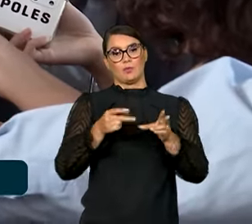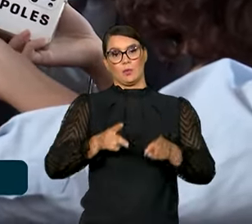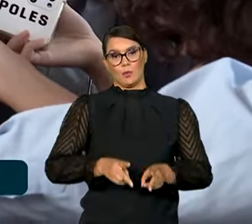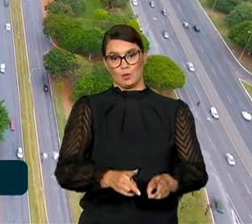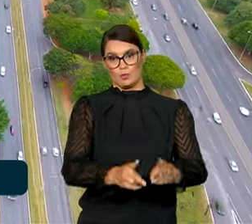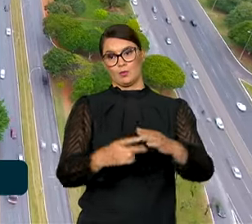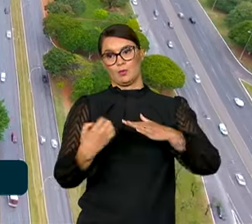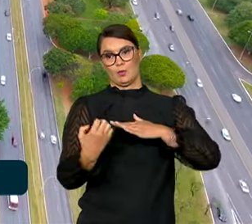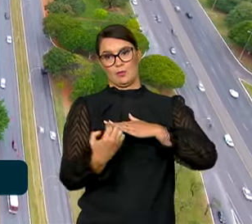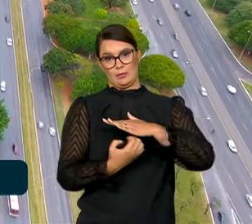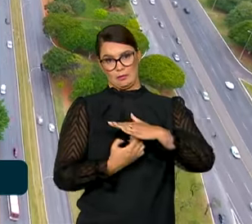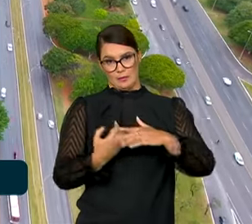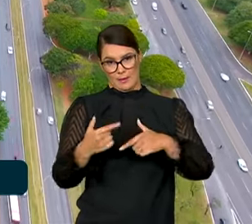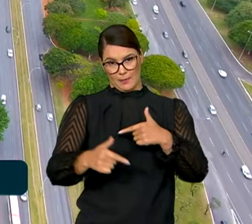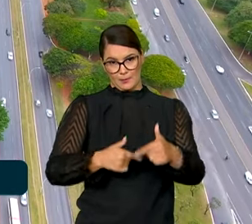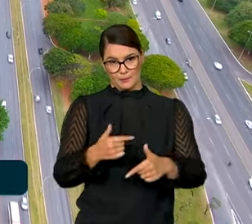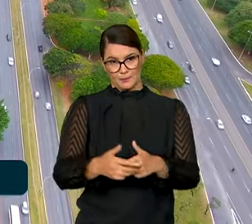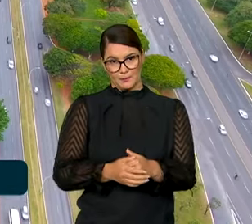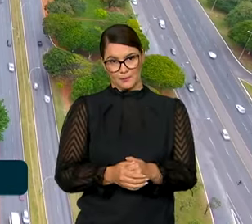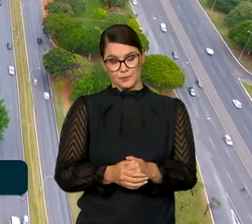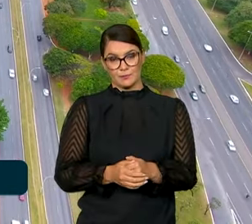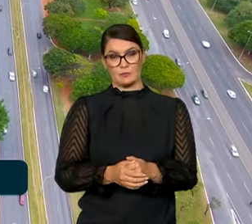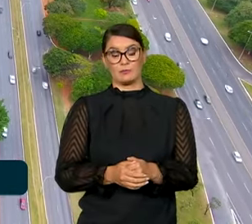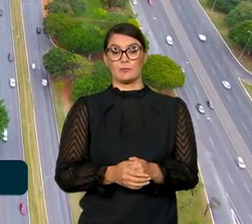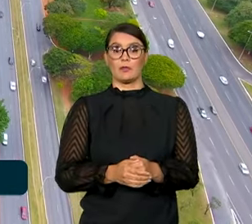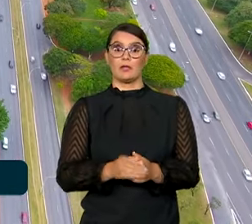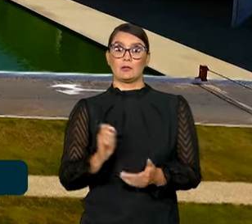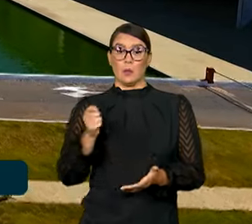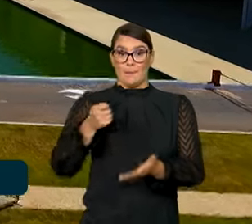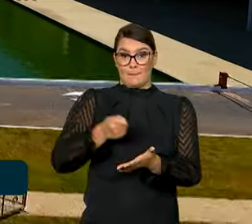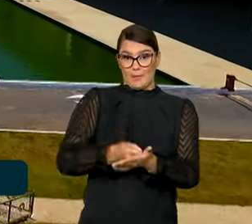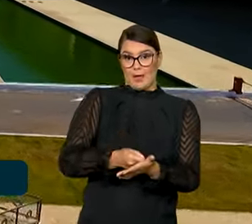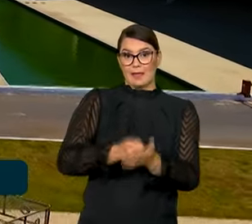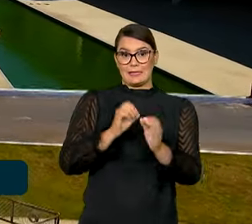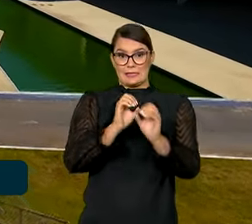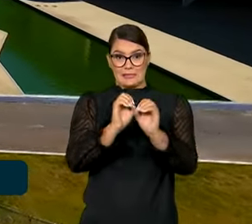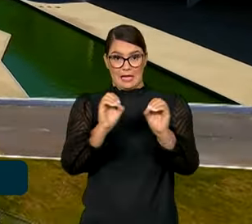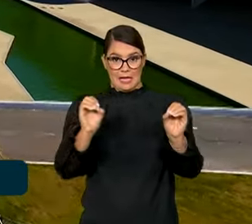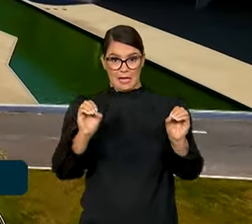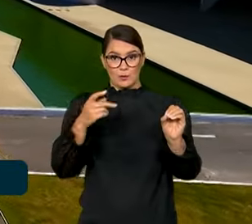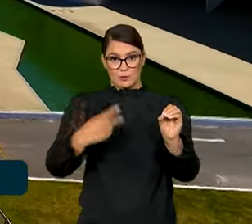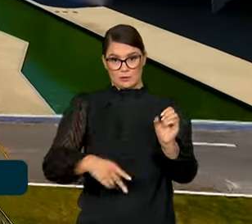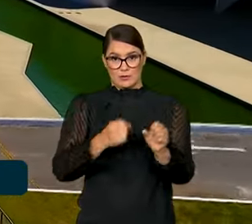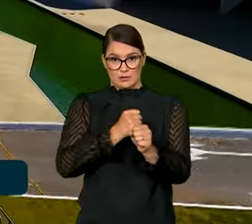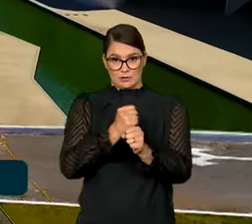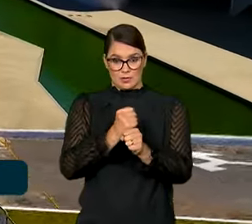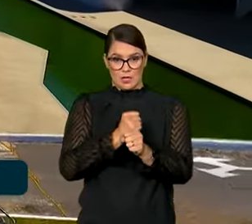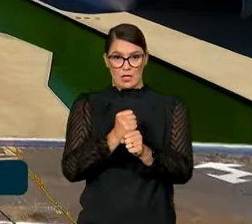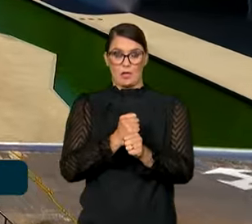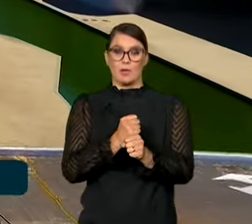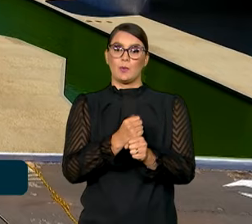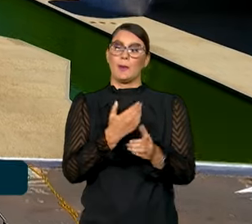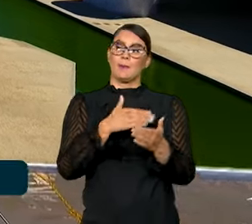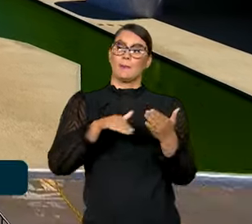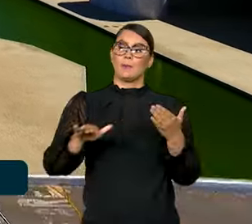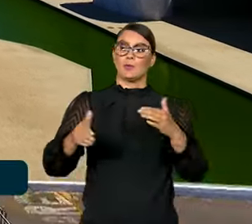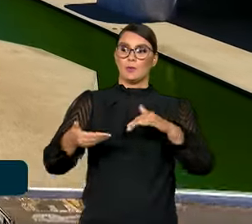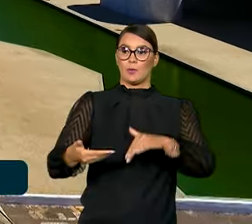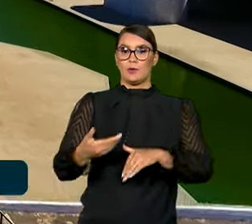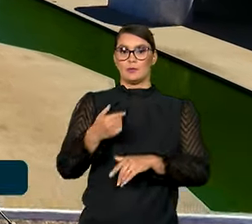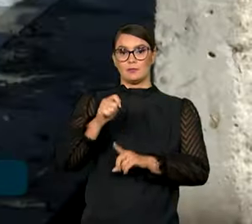dos empregos. Em busca de zerar o déficit das contas públicas este ano, o governo enviou ao Congresso, em dezembro